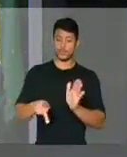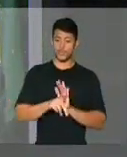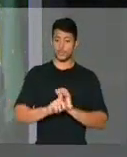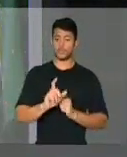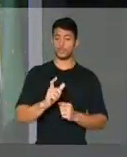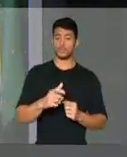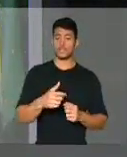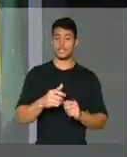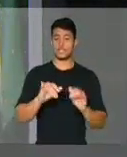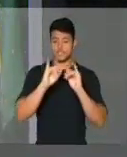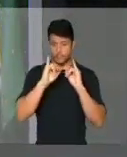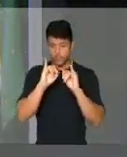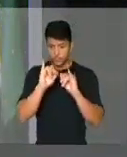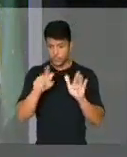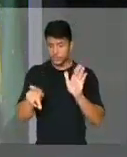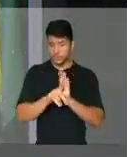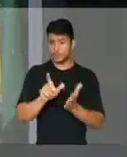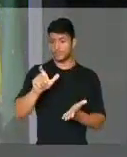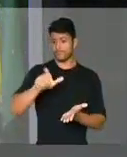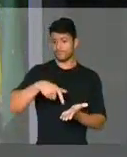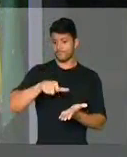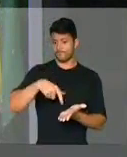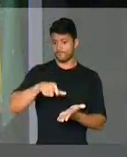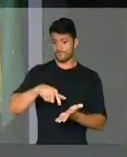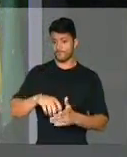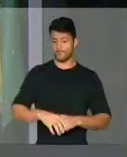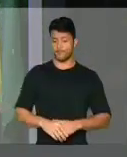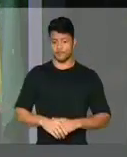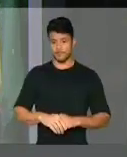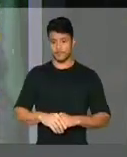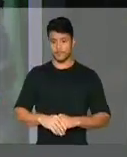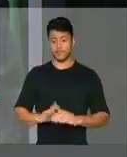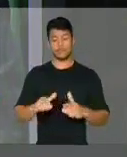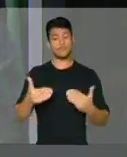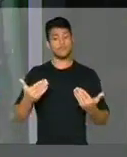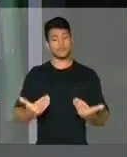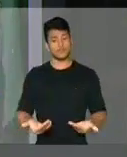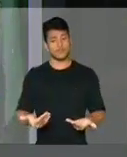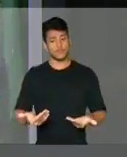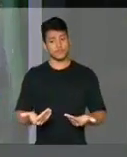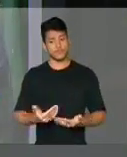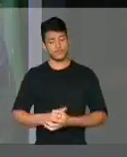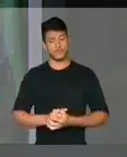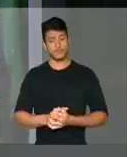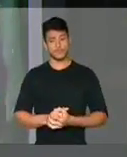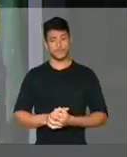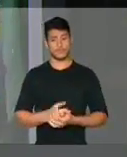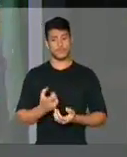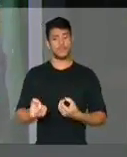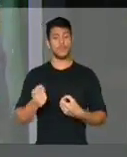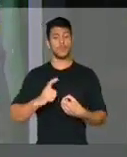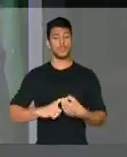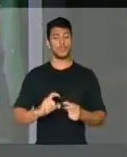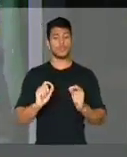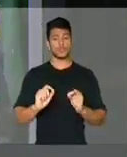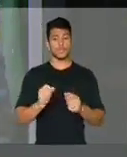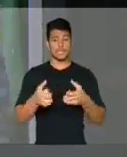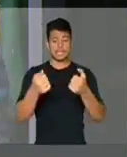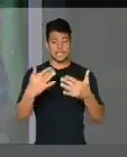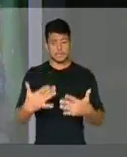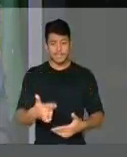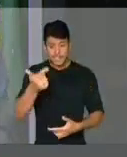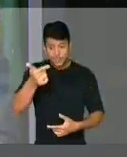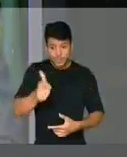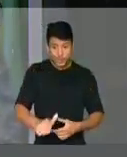no momento com que ele contrata o serviço de cartão de crédito. Bem, senhoras e senhores deputados, voltamos aqui a falar a respeito